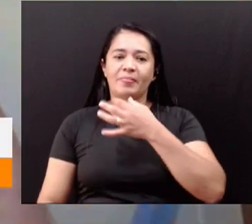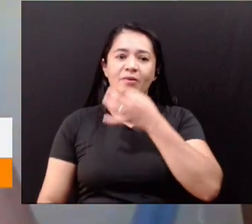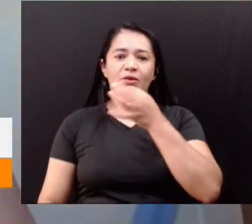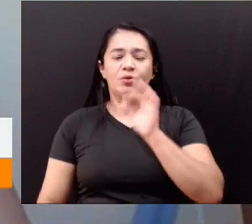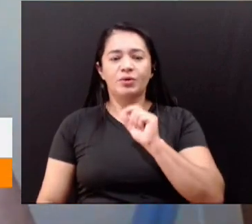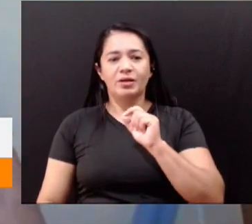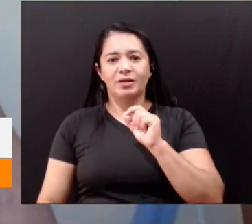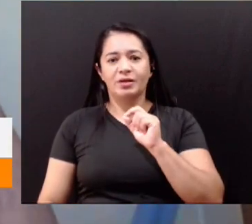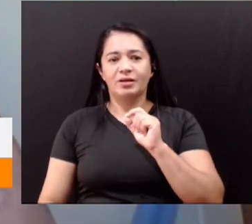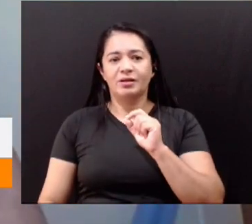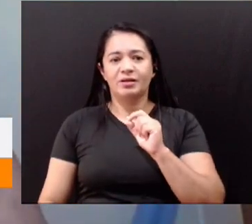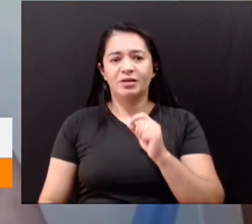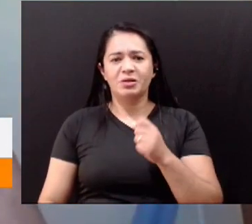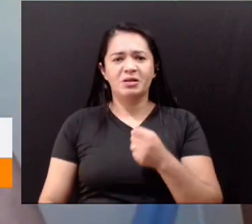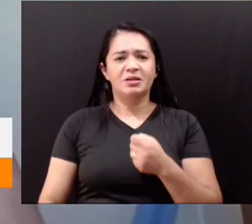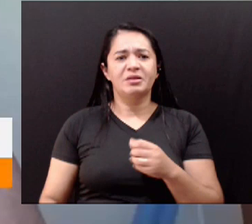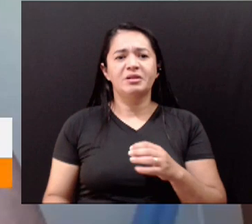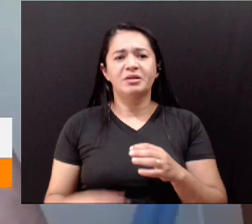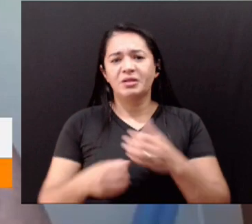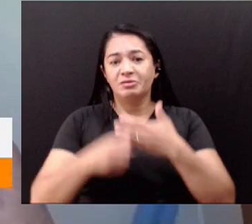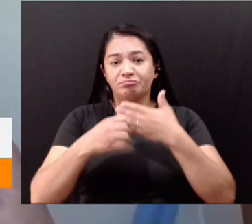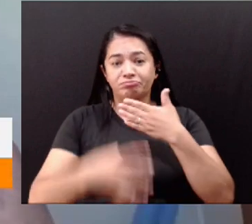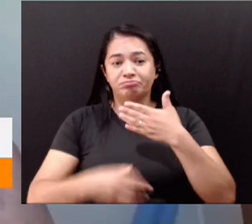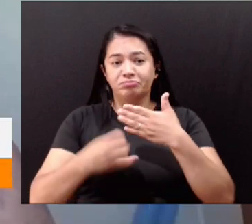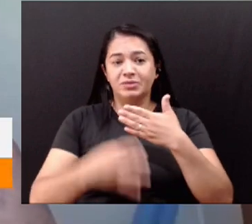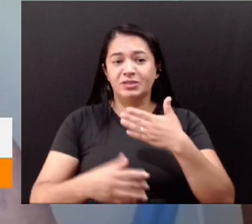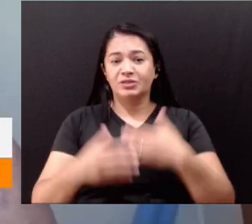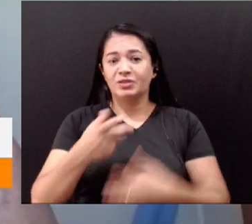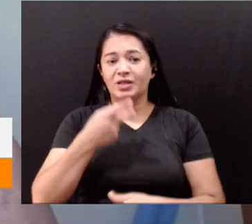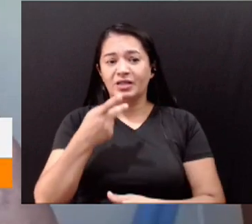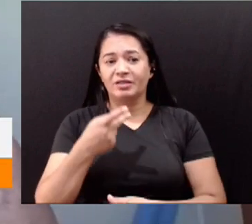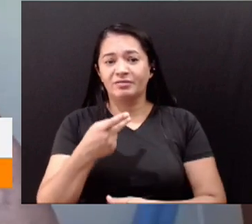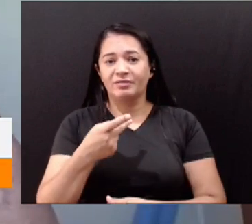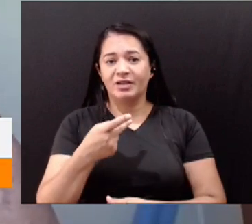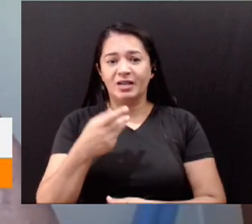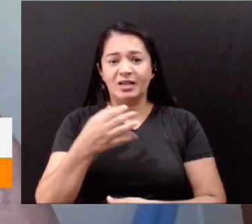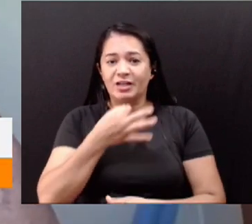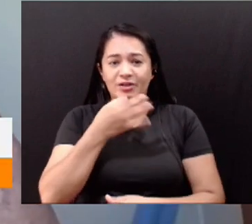cínico. Quem fala isso não acha isso.